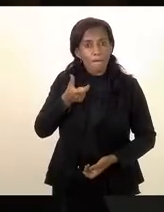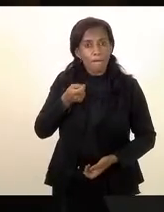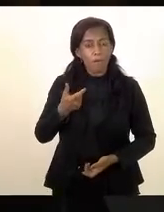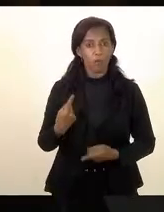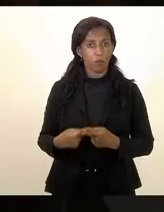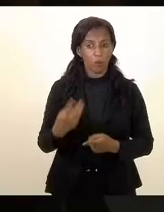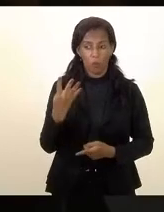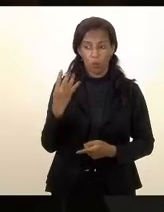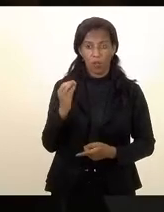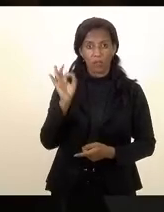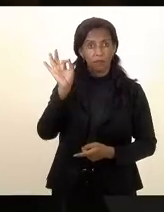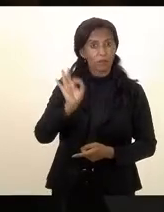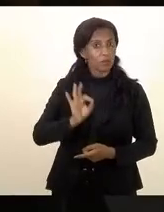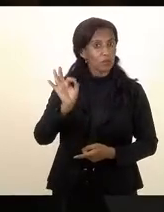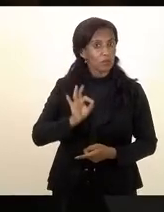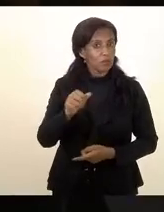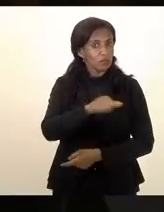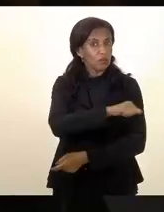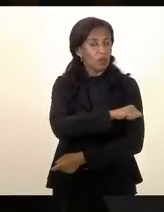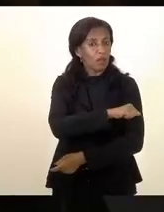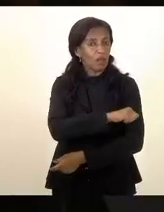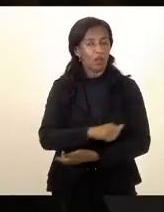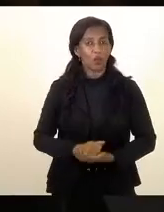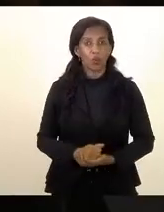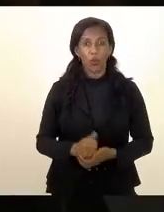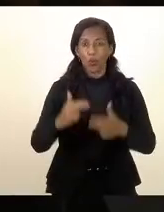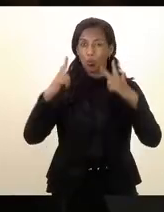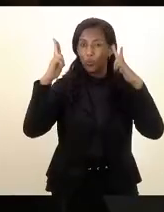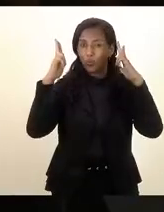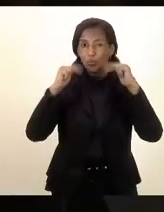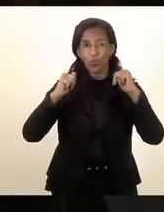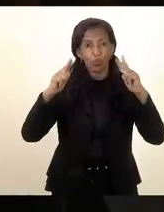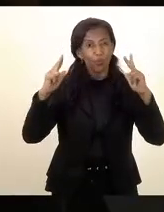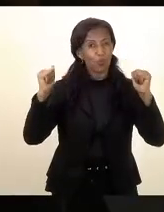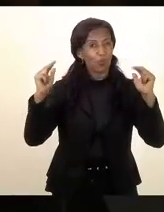40% dos estudantes nunca sequer